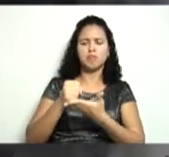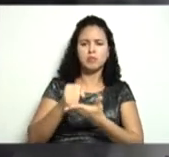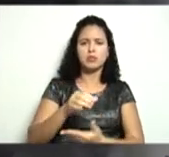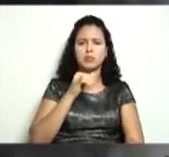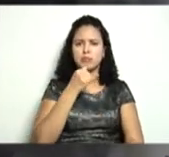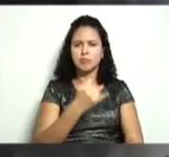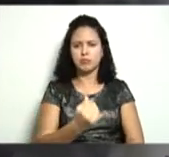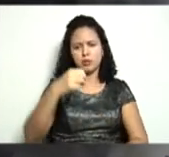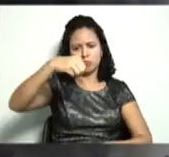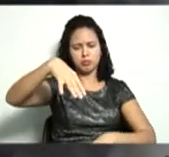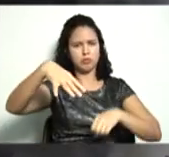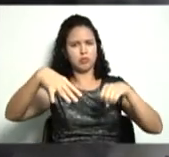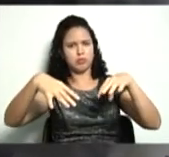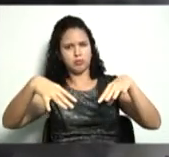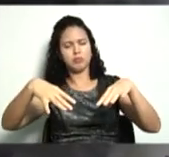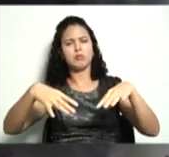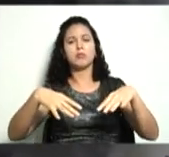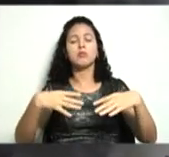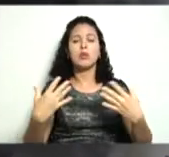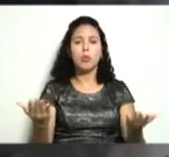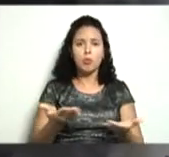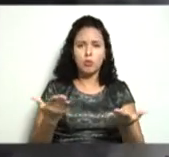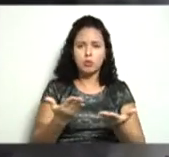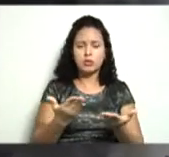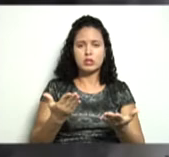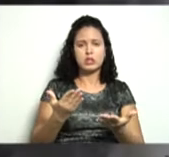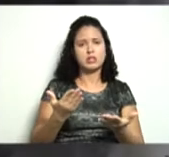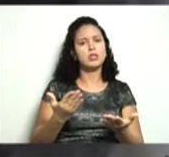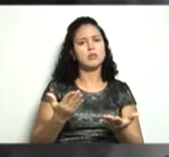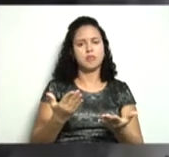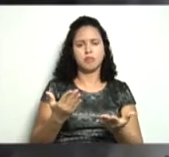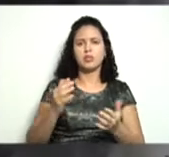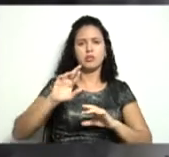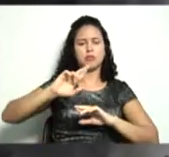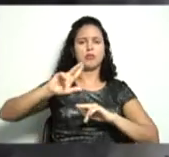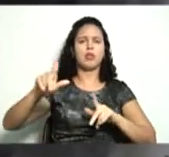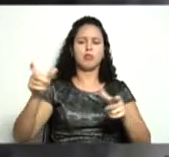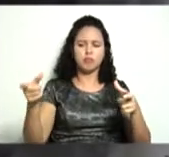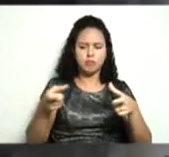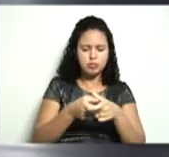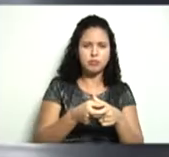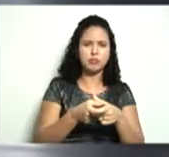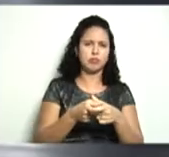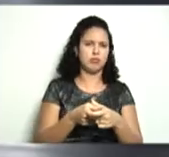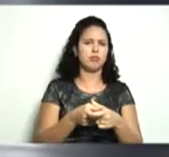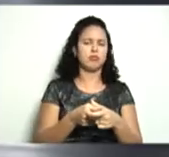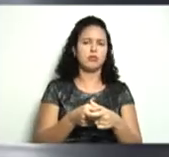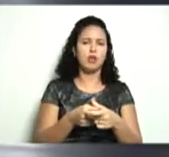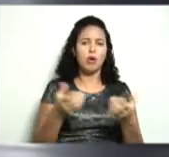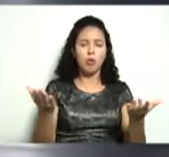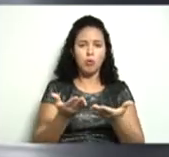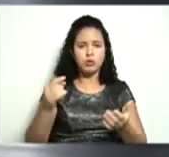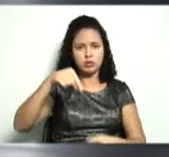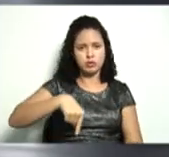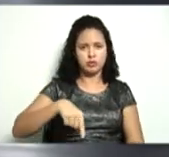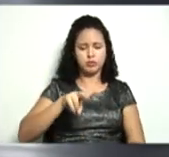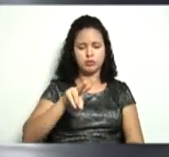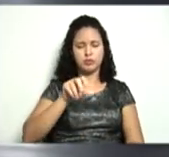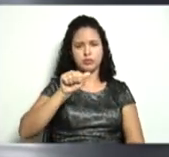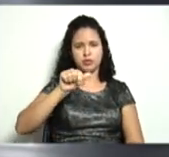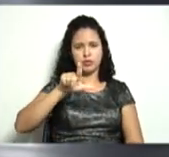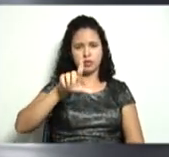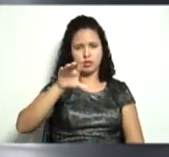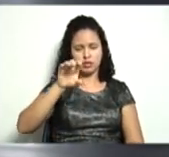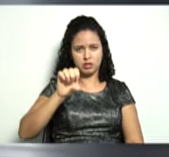energia elétrica, eu acredito que hoje Vale Verde seria menor do que é. Hoje a gente paga